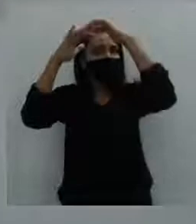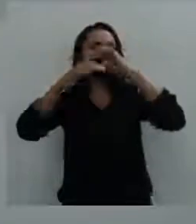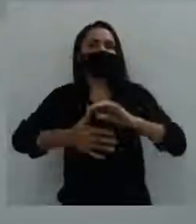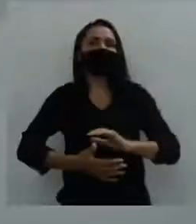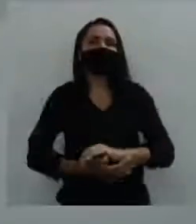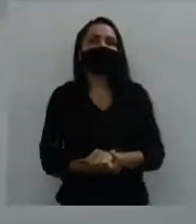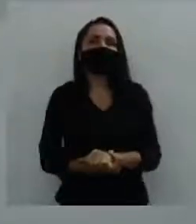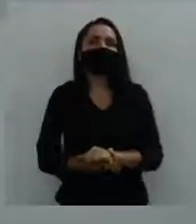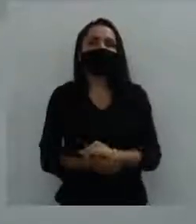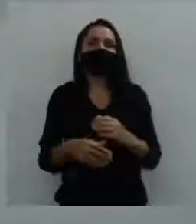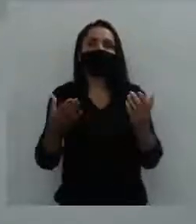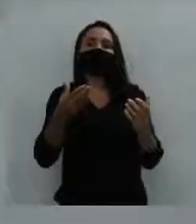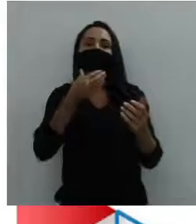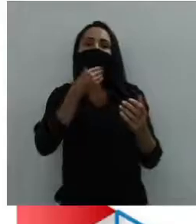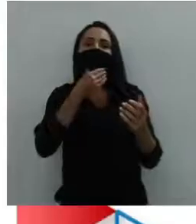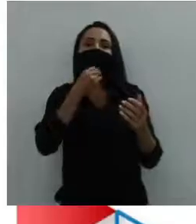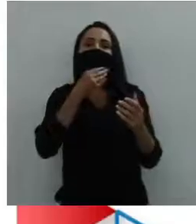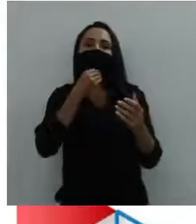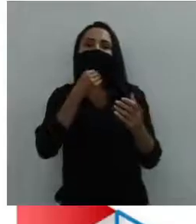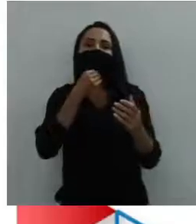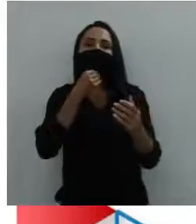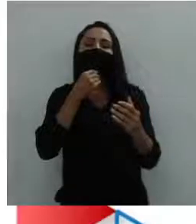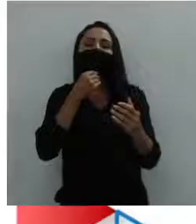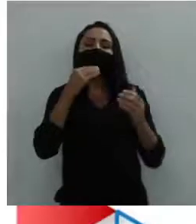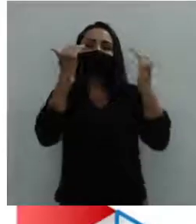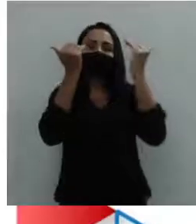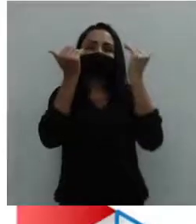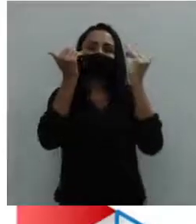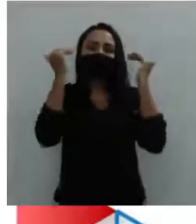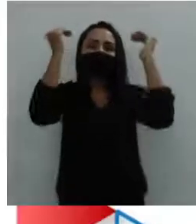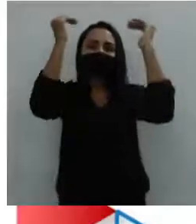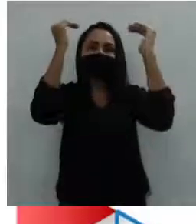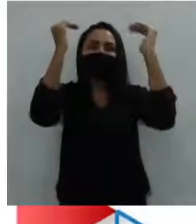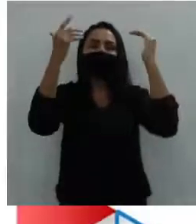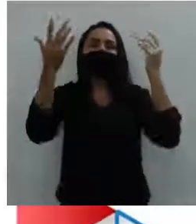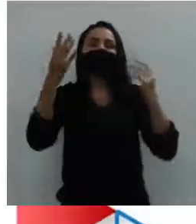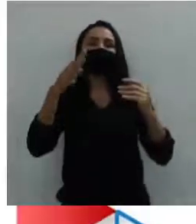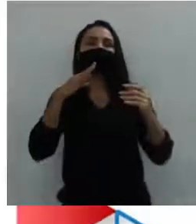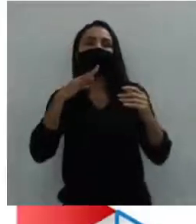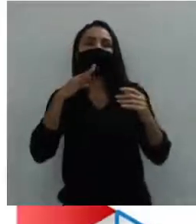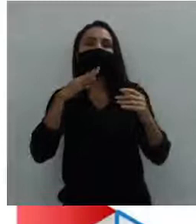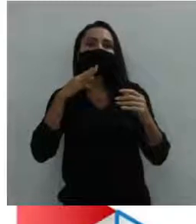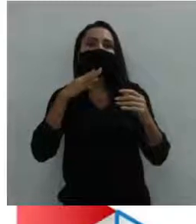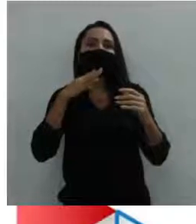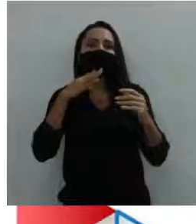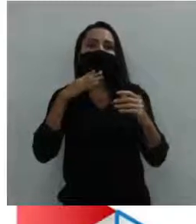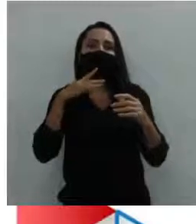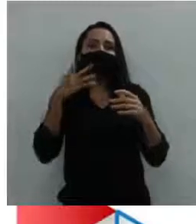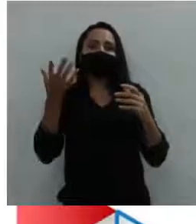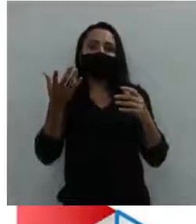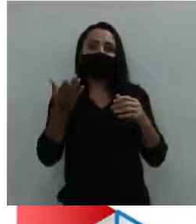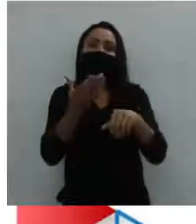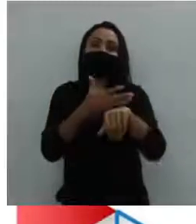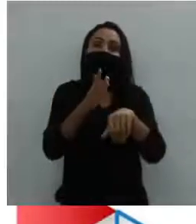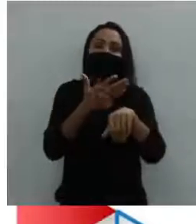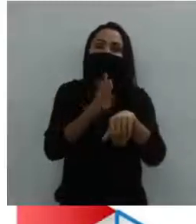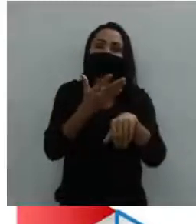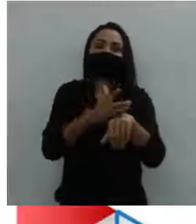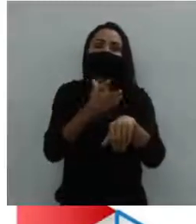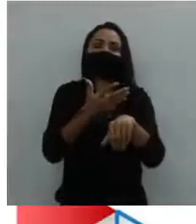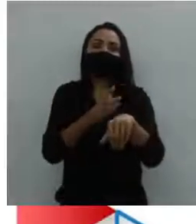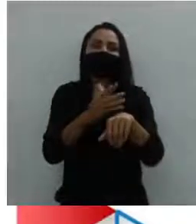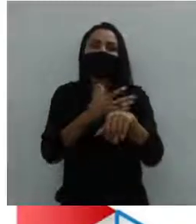tela nós temos homem superior é aquele que conhece pôr em prática as